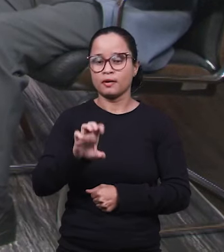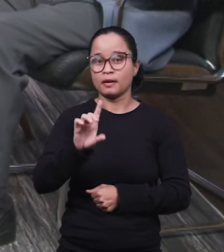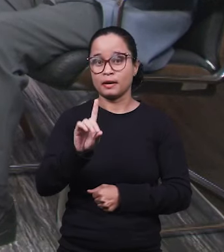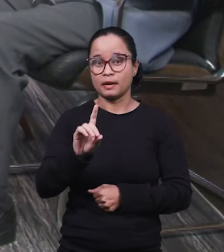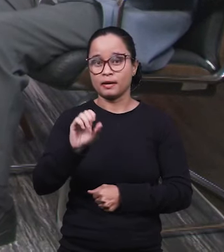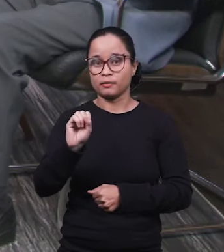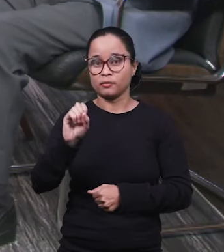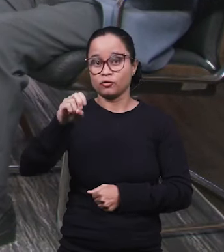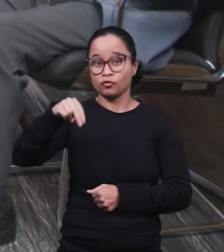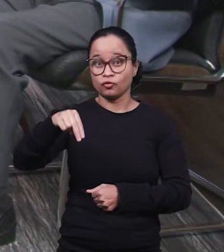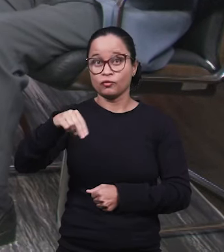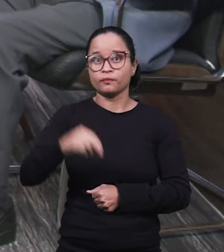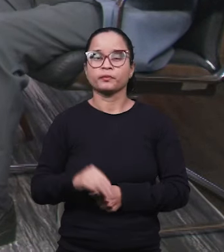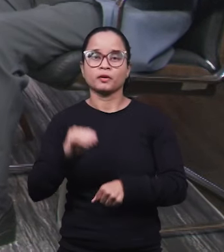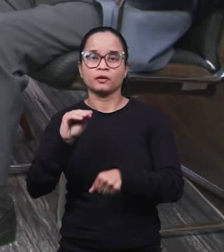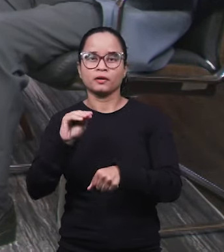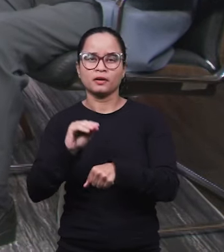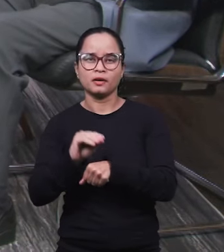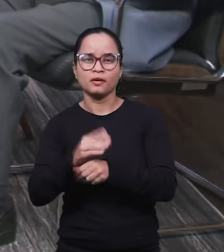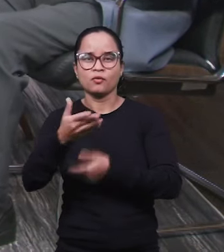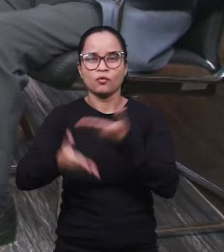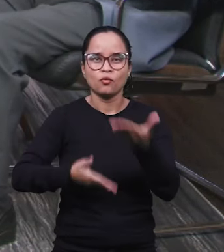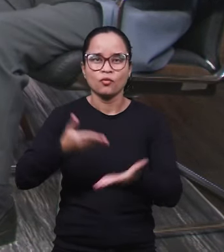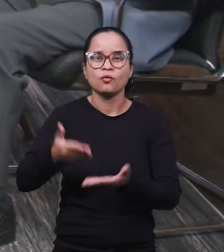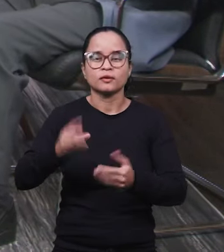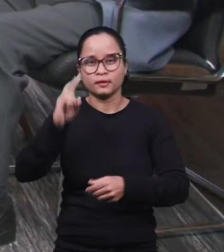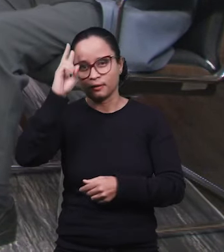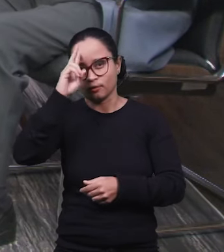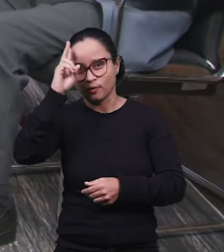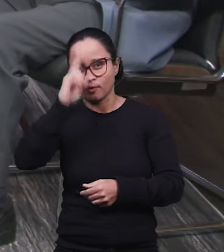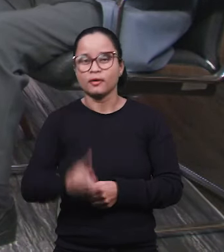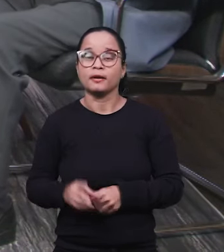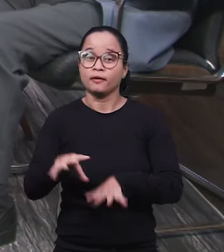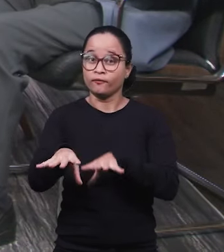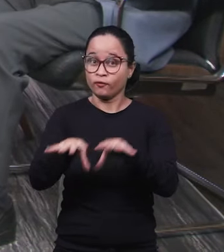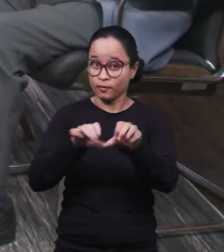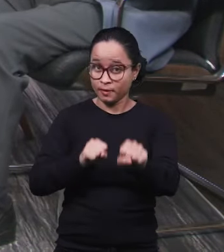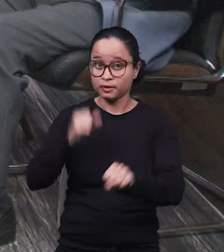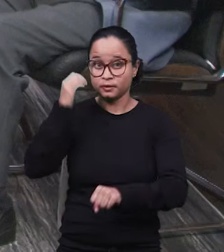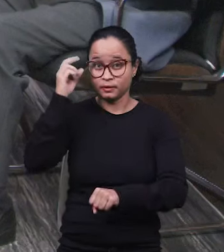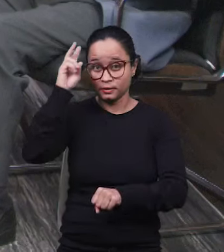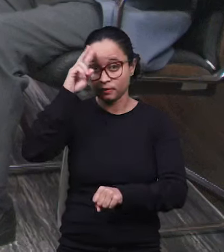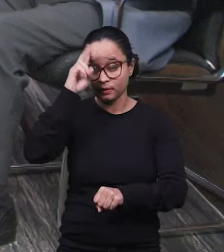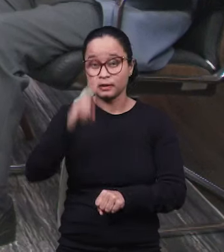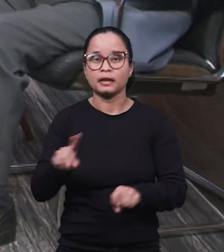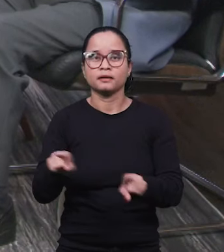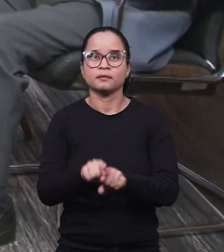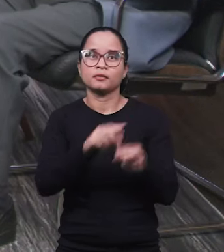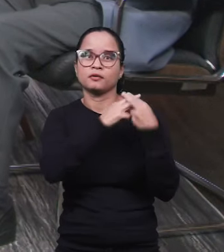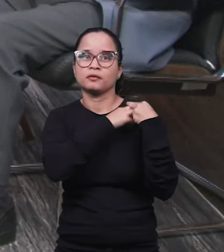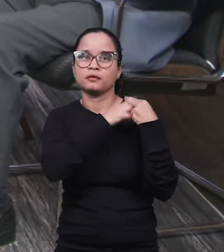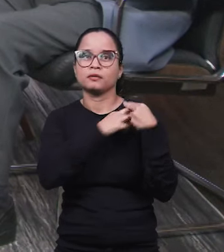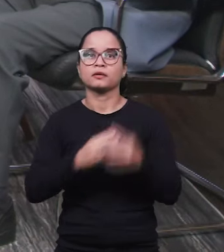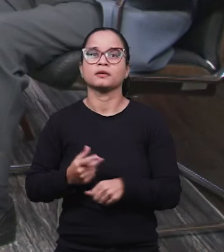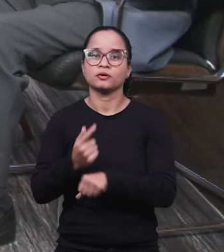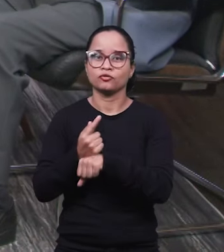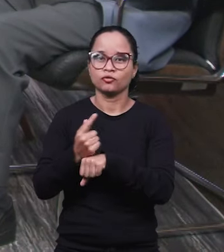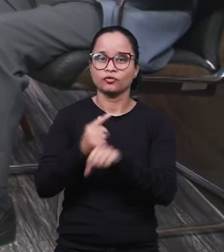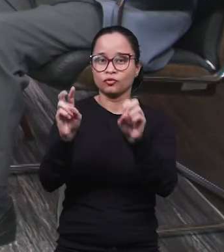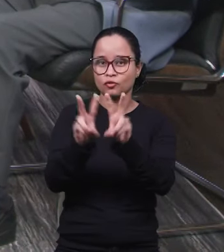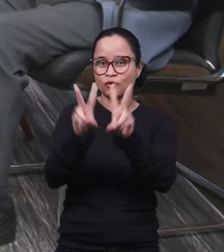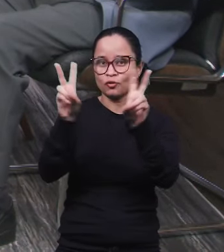Edson Ian, ele cuida de história, formado em história, ele é o responsável aqui pelo gerenciamento dos nossos assuntos aqui.